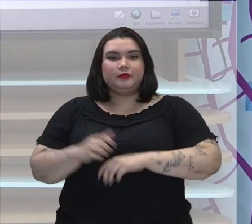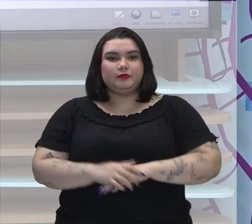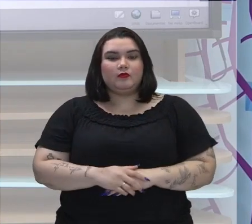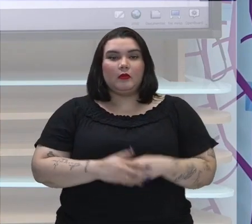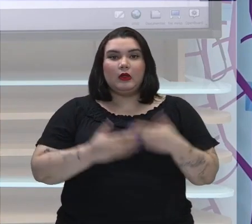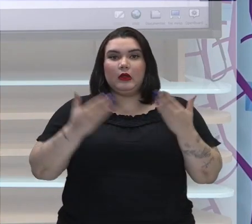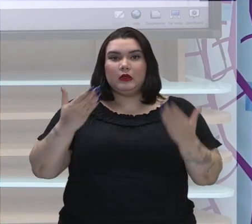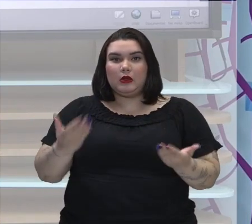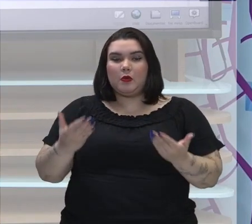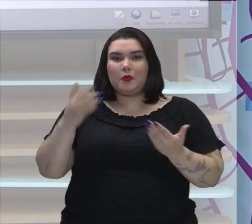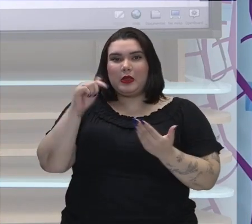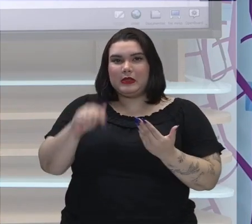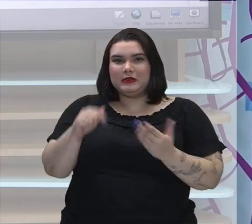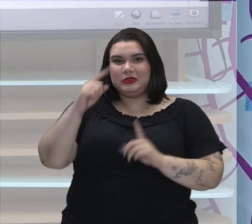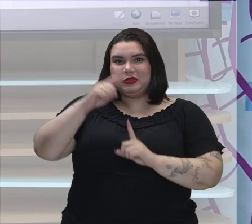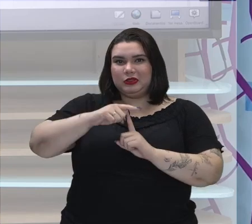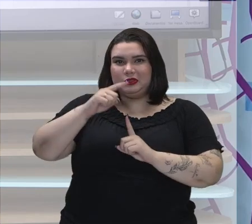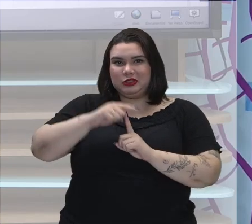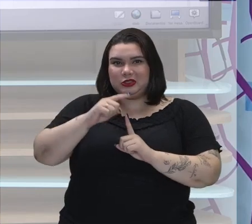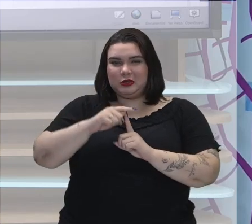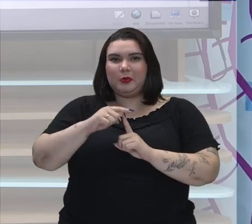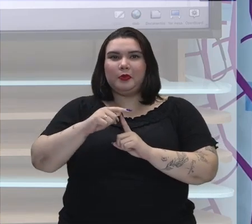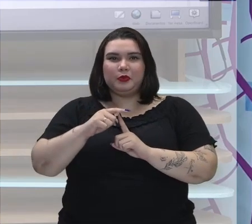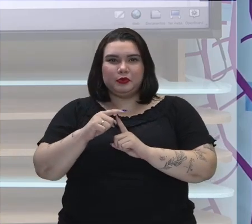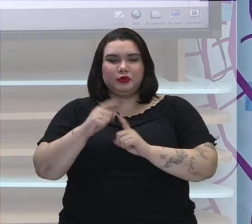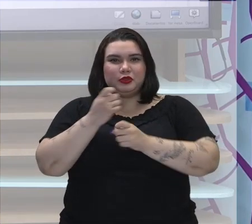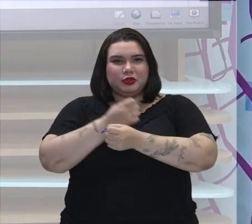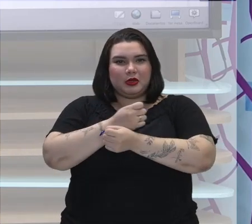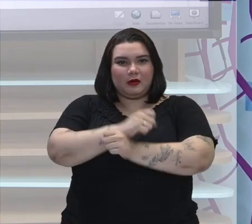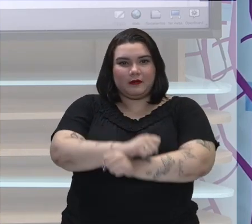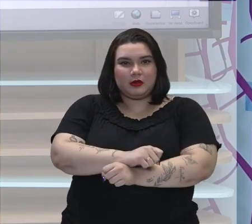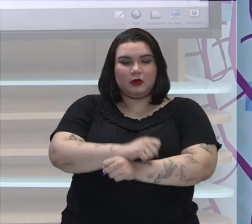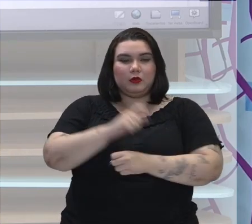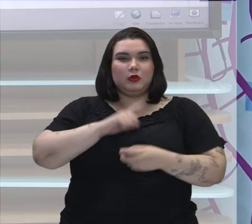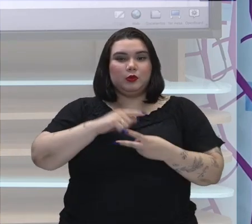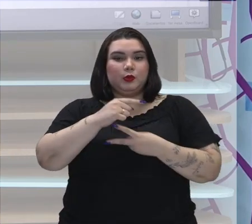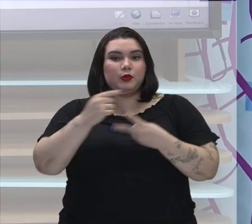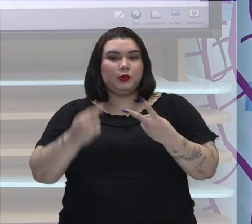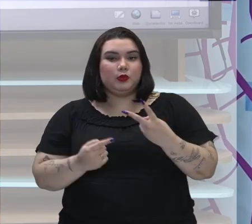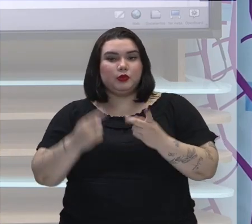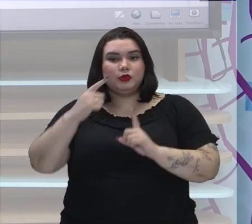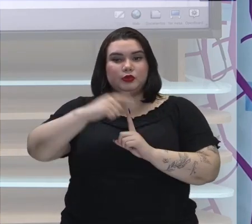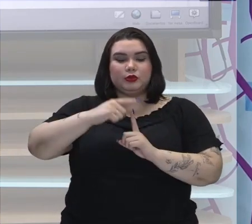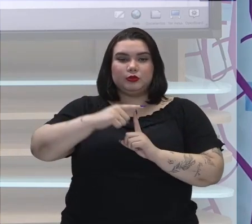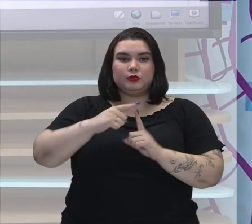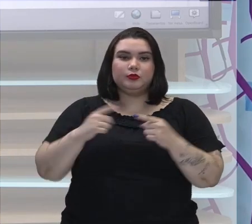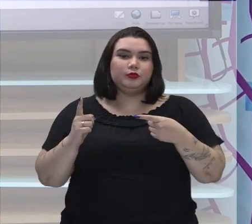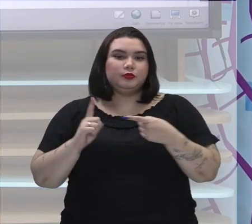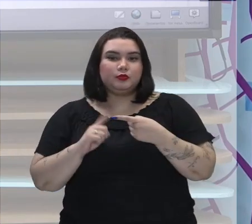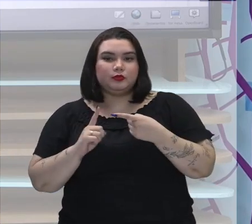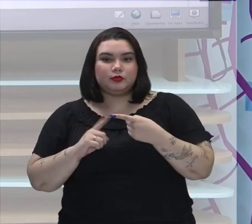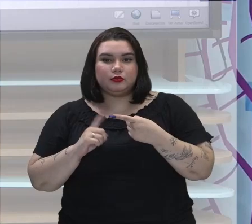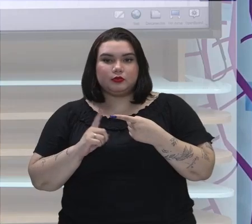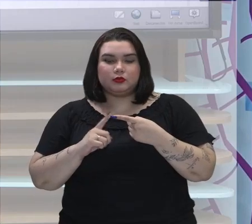vai acontecer, de um modo geral, de duas formas. Ou